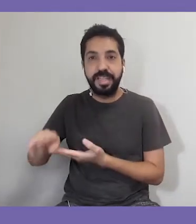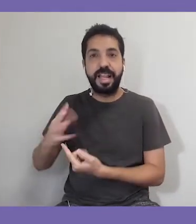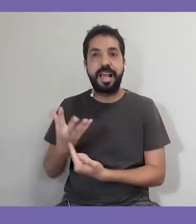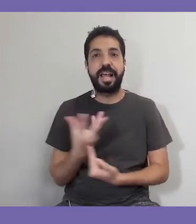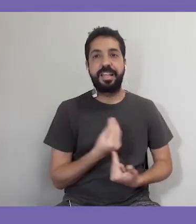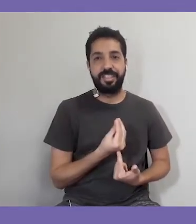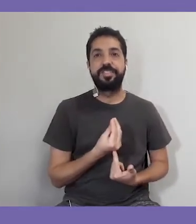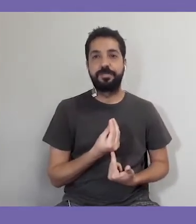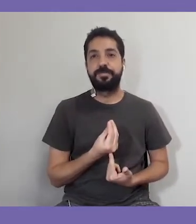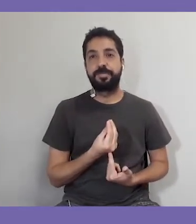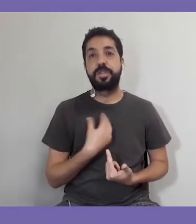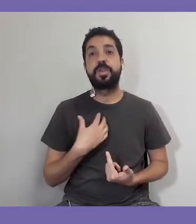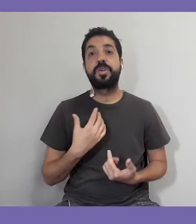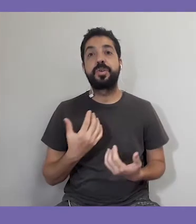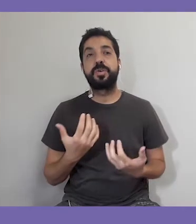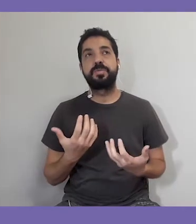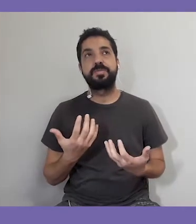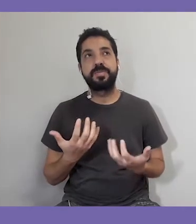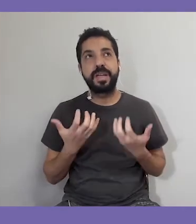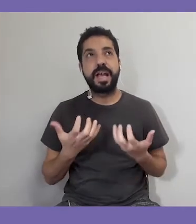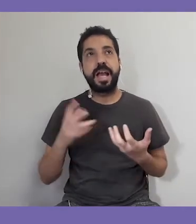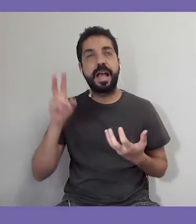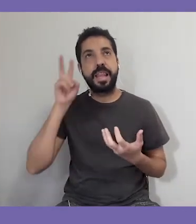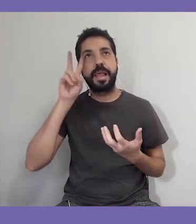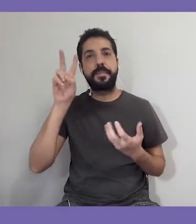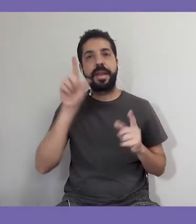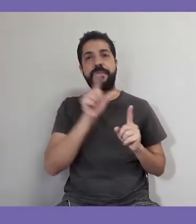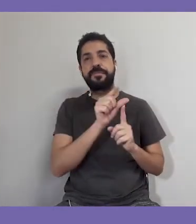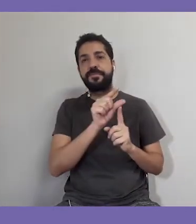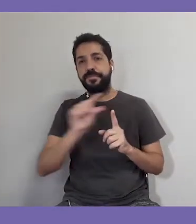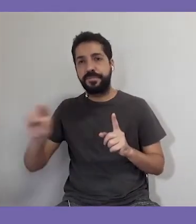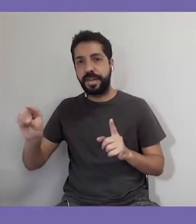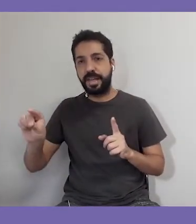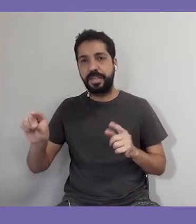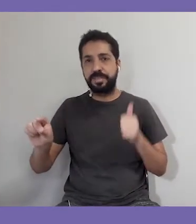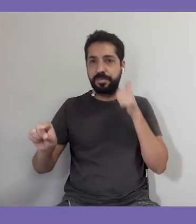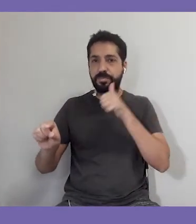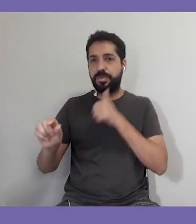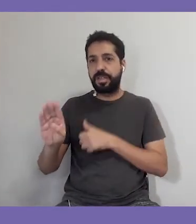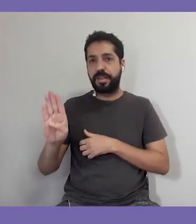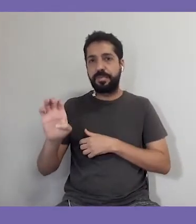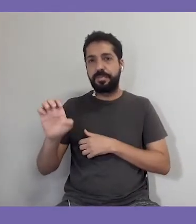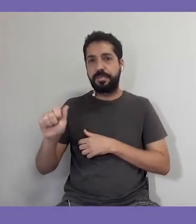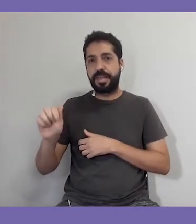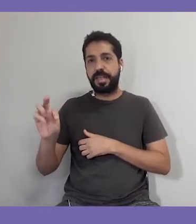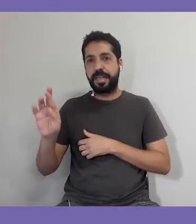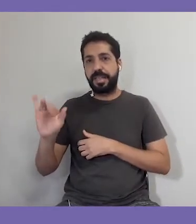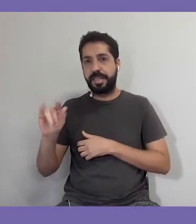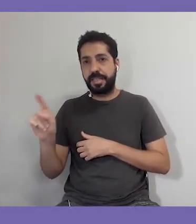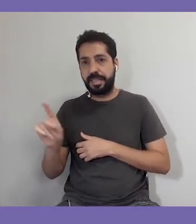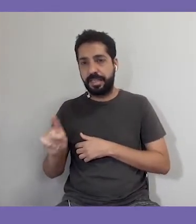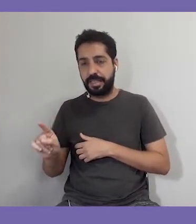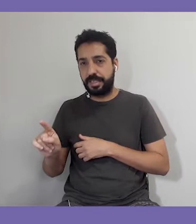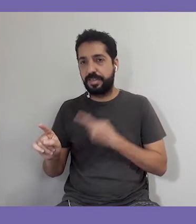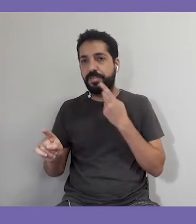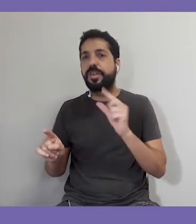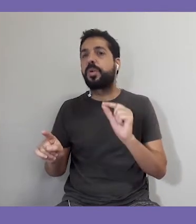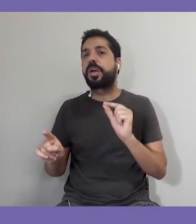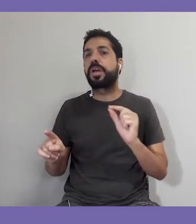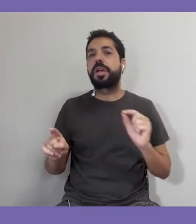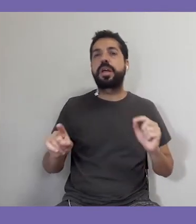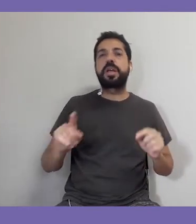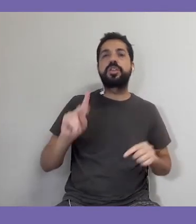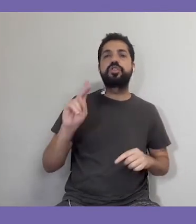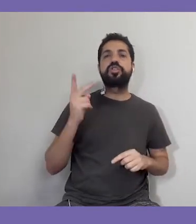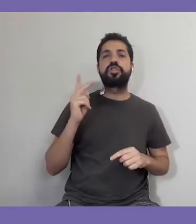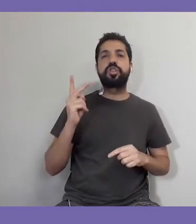né, de narrativas. Eu gostaria de lembrar de uma frase da Beatriz Nascimento, que ela fala que a história